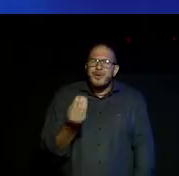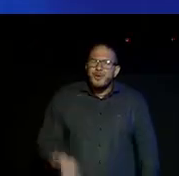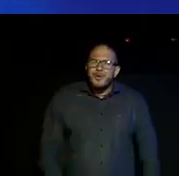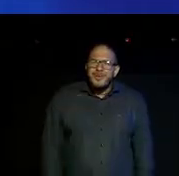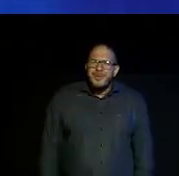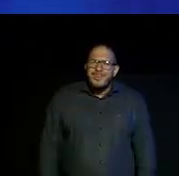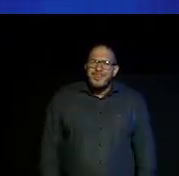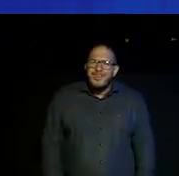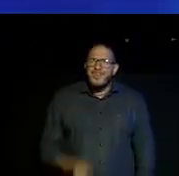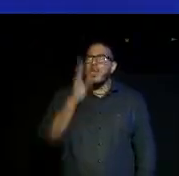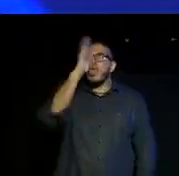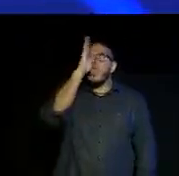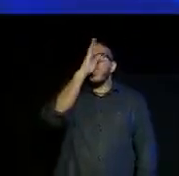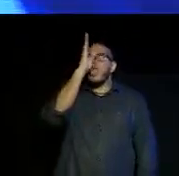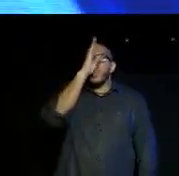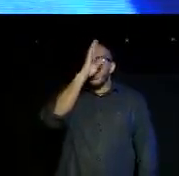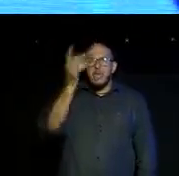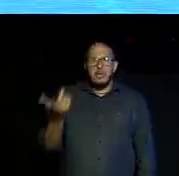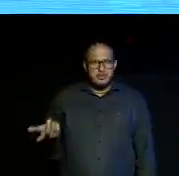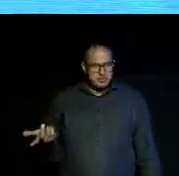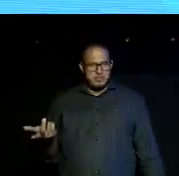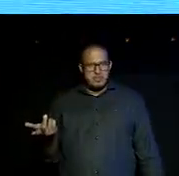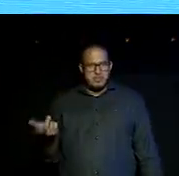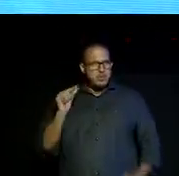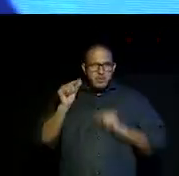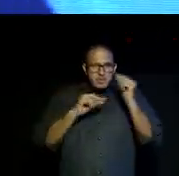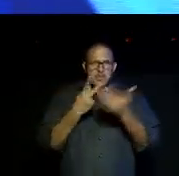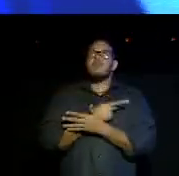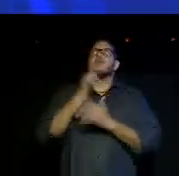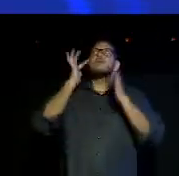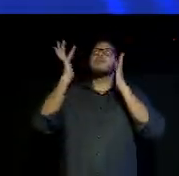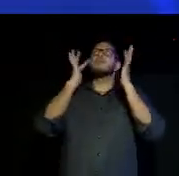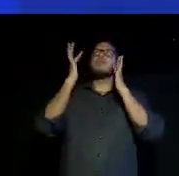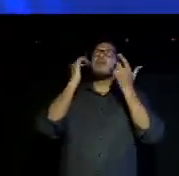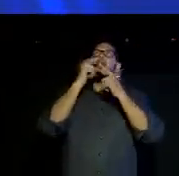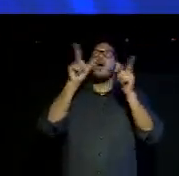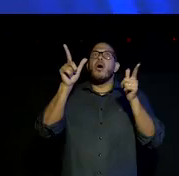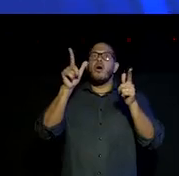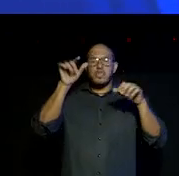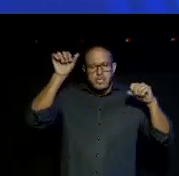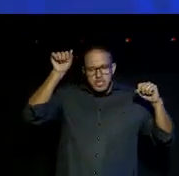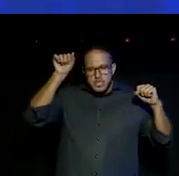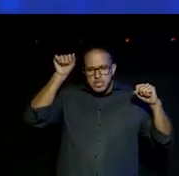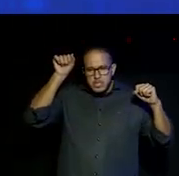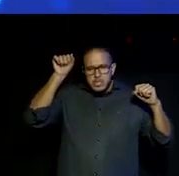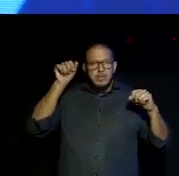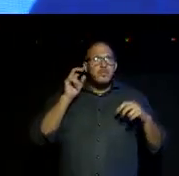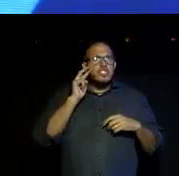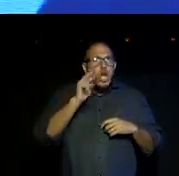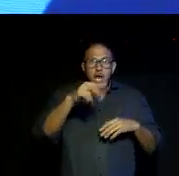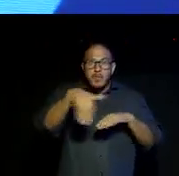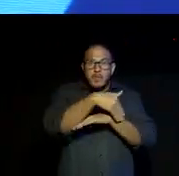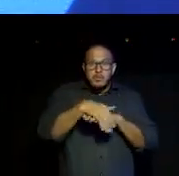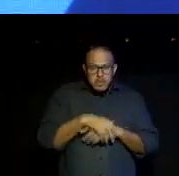Onde você estava nessa hora? Você era o herói da novela das sete, evidentemente. Você estava desdobrado. Você olha para as pessoas no